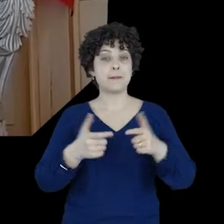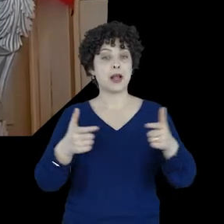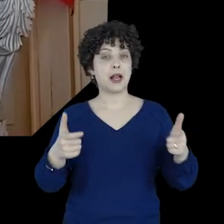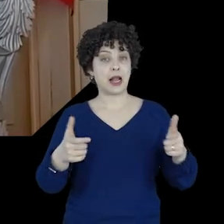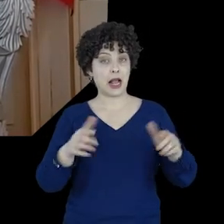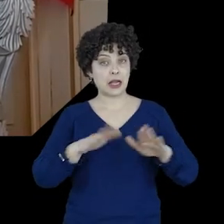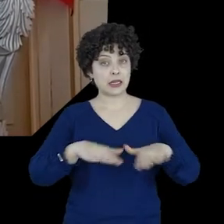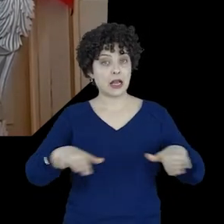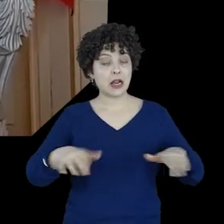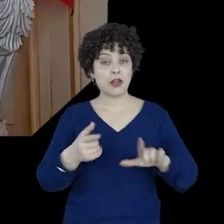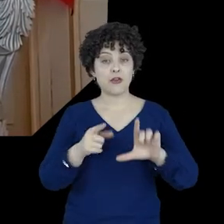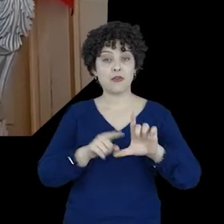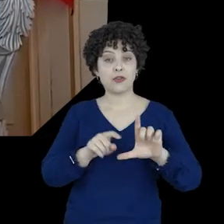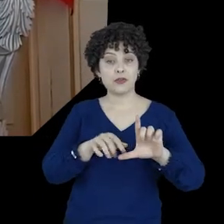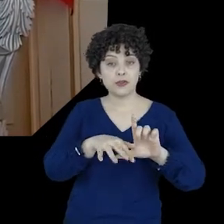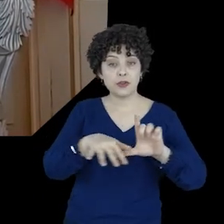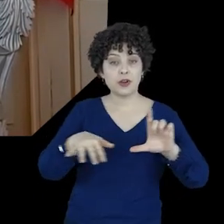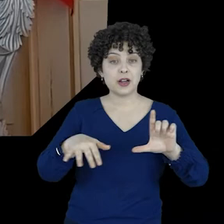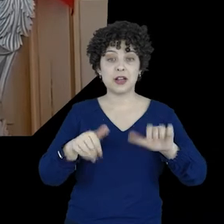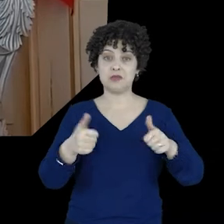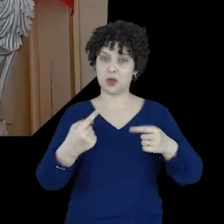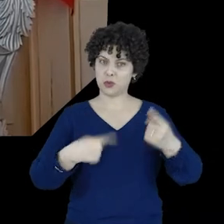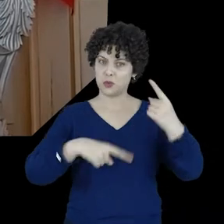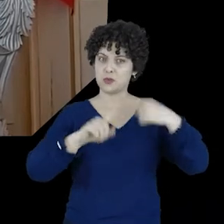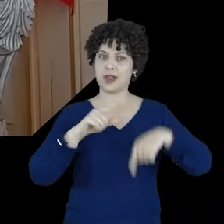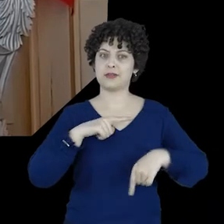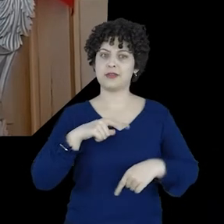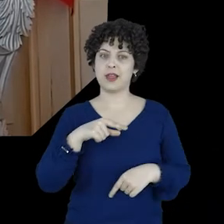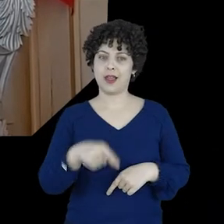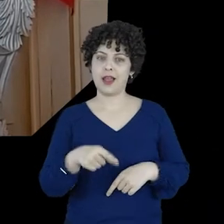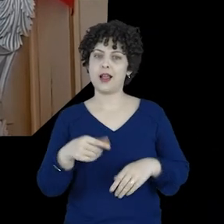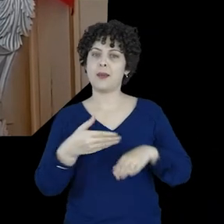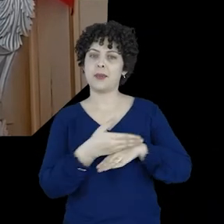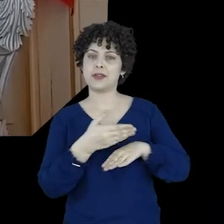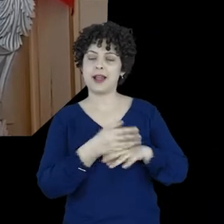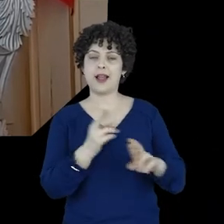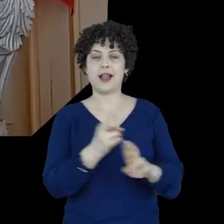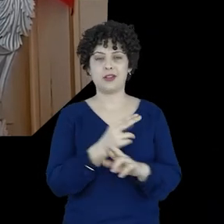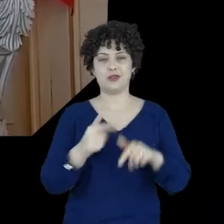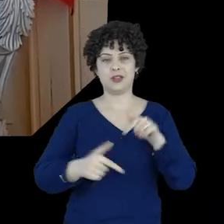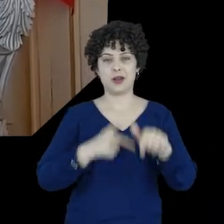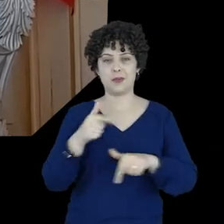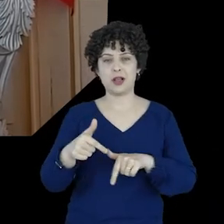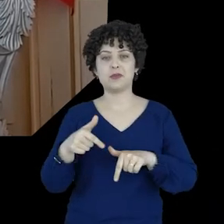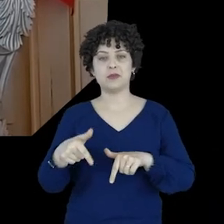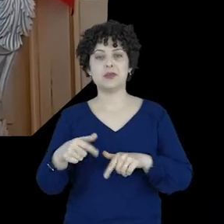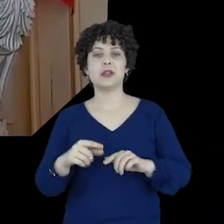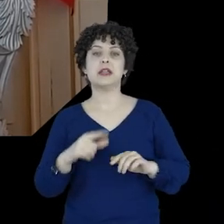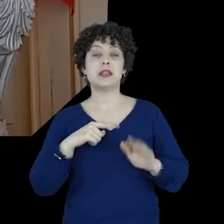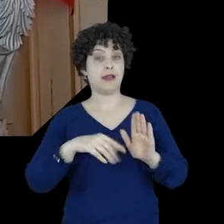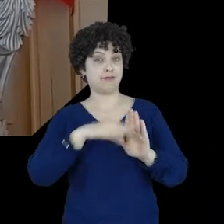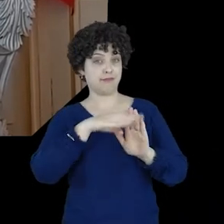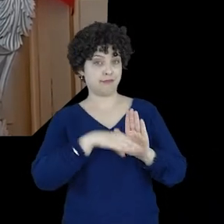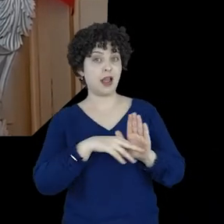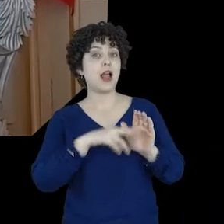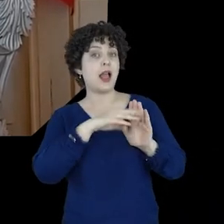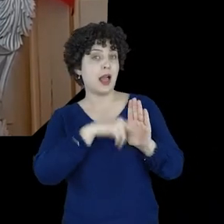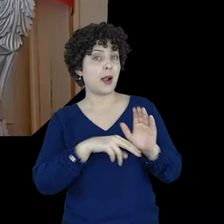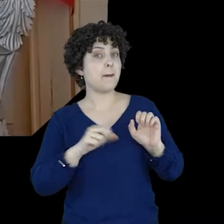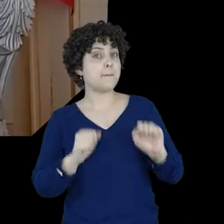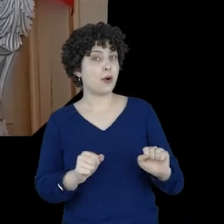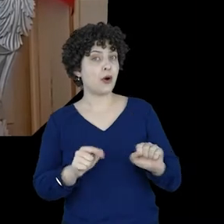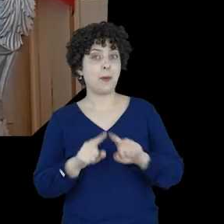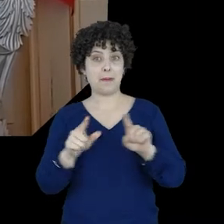A maioria das crianças influenciadoras bem-sucedidas faz parte dessa relação de trabalho que deve seguir